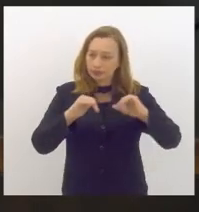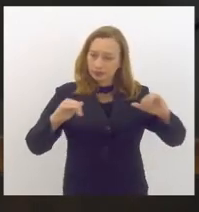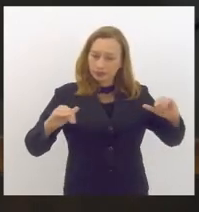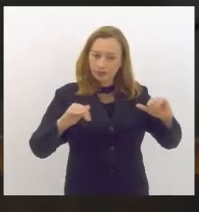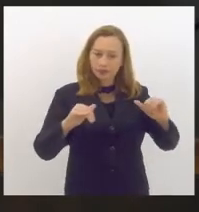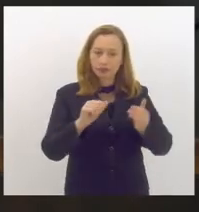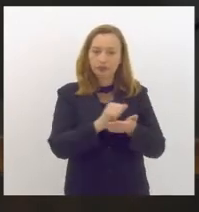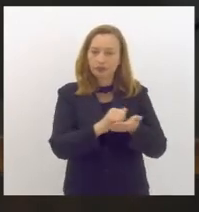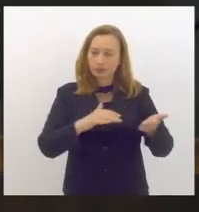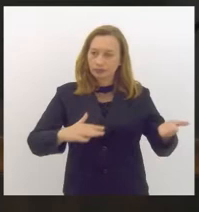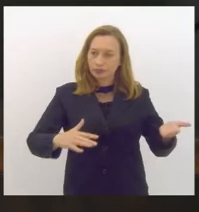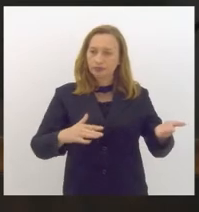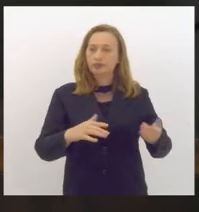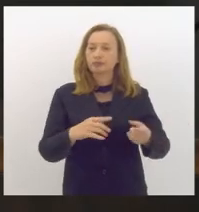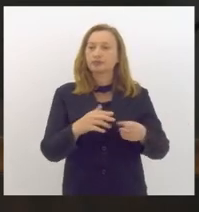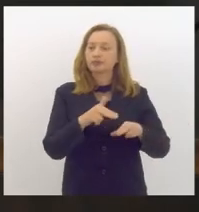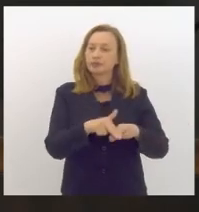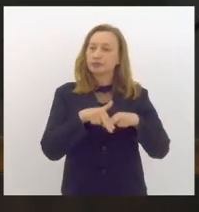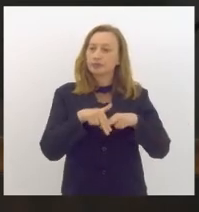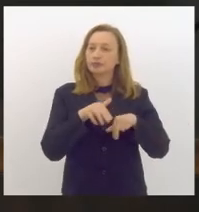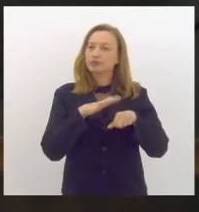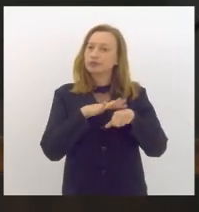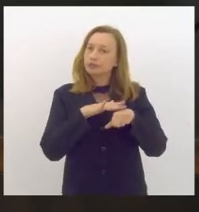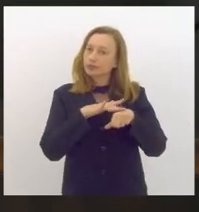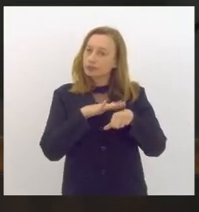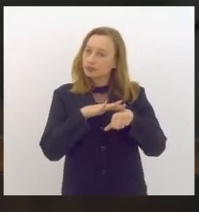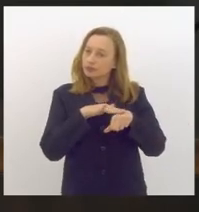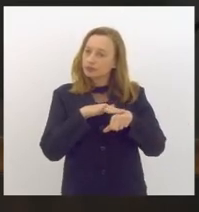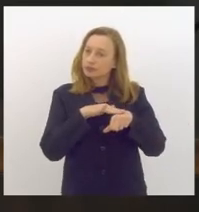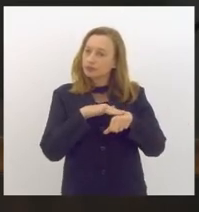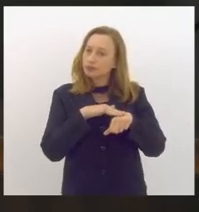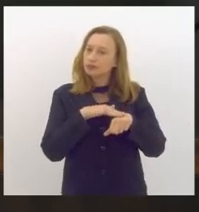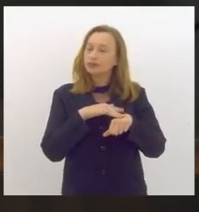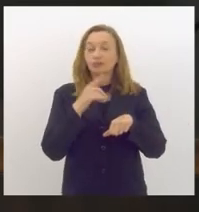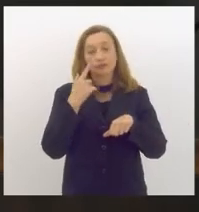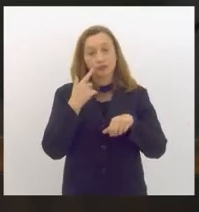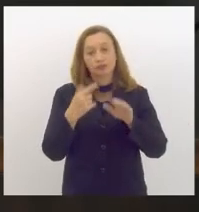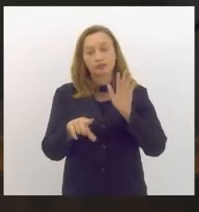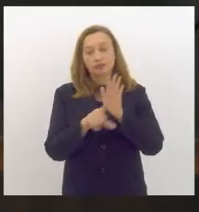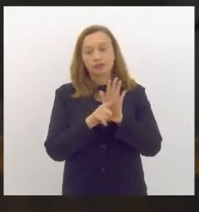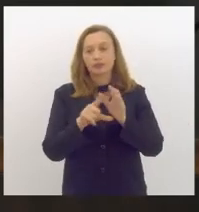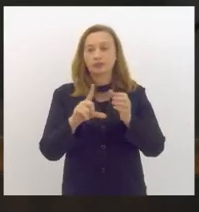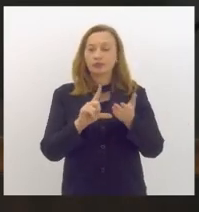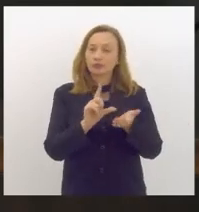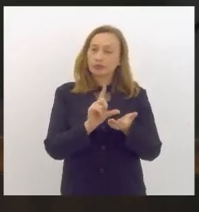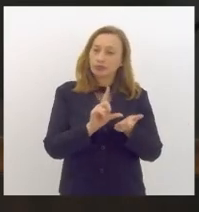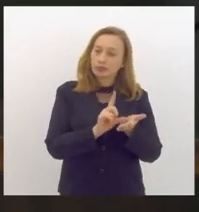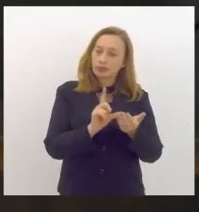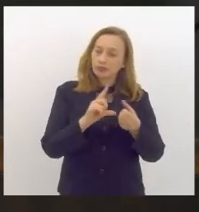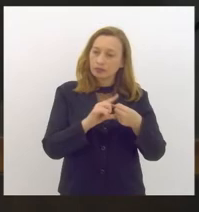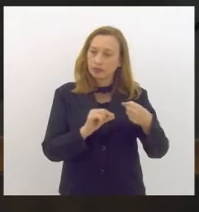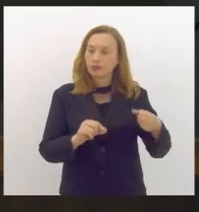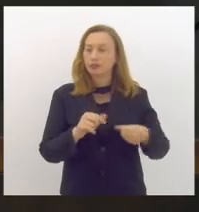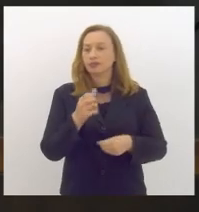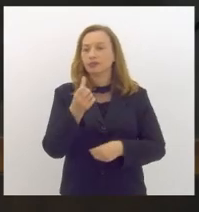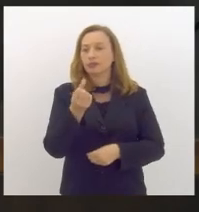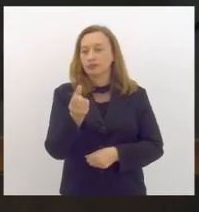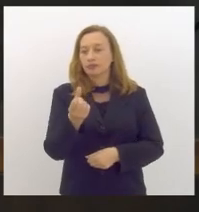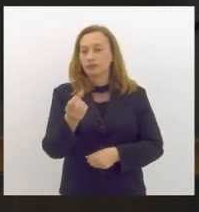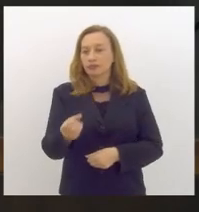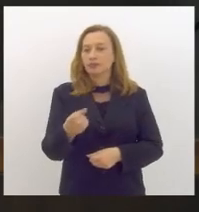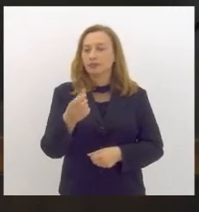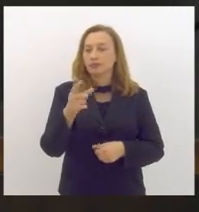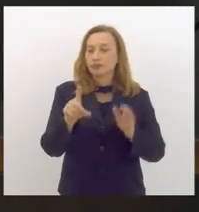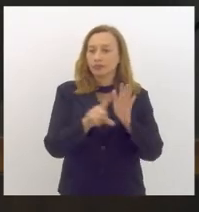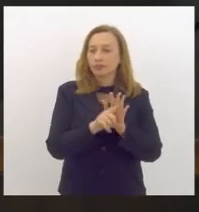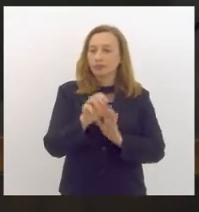da atividade por motivo de doença, previsto no artigo 60 da Lei 8.213. Então, só